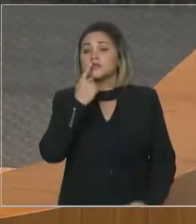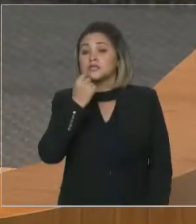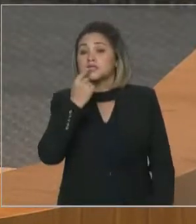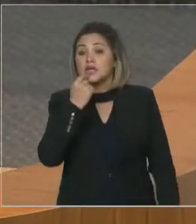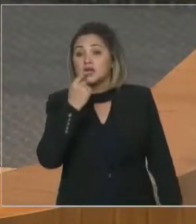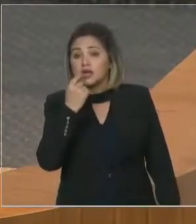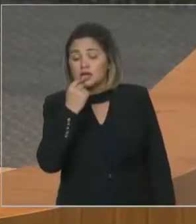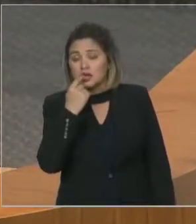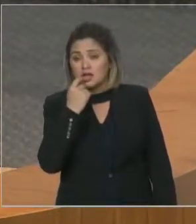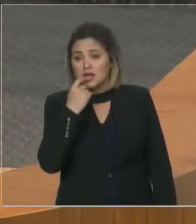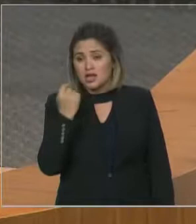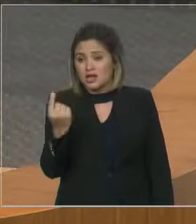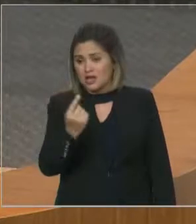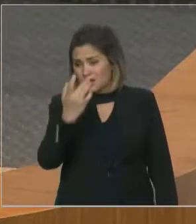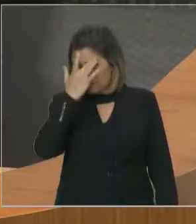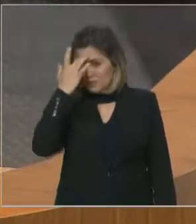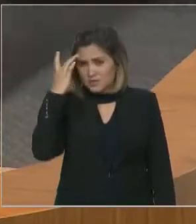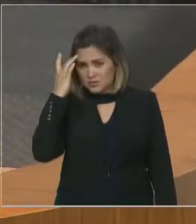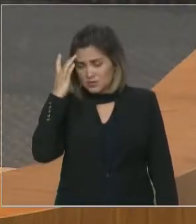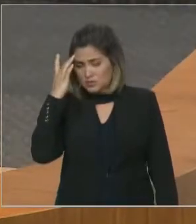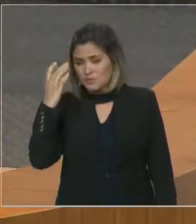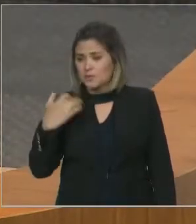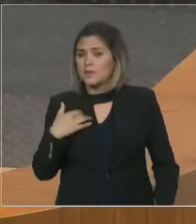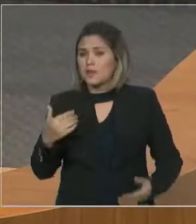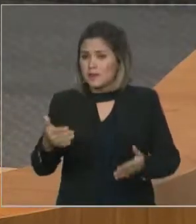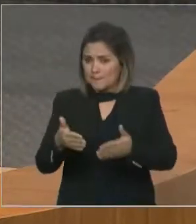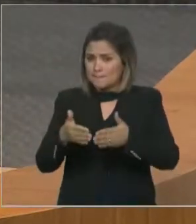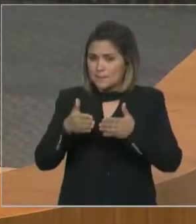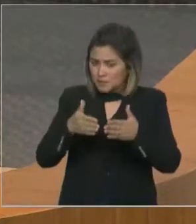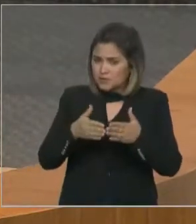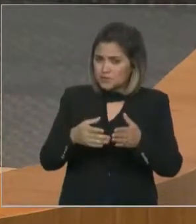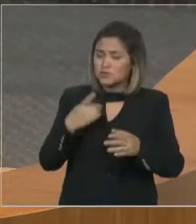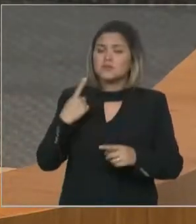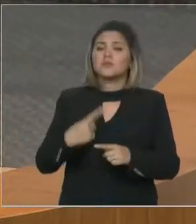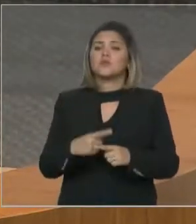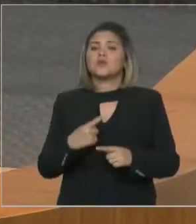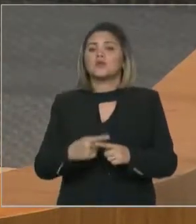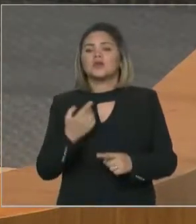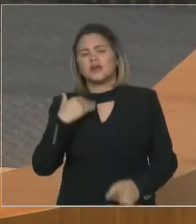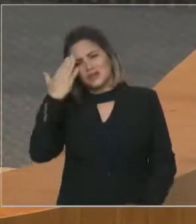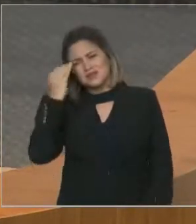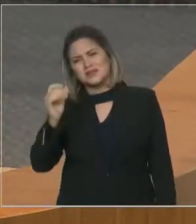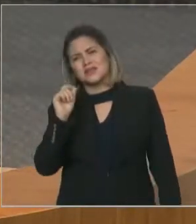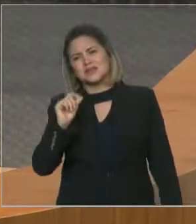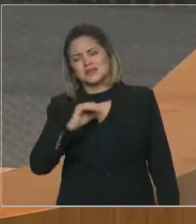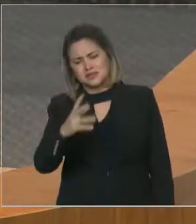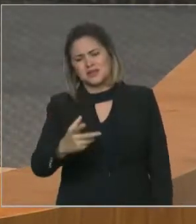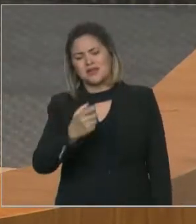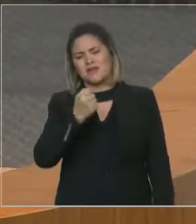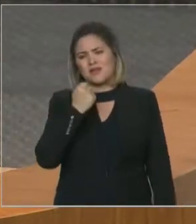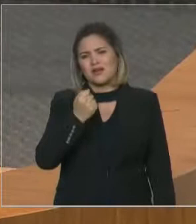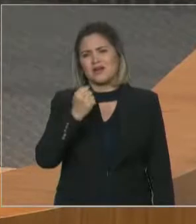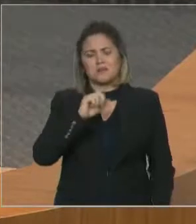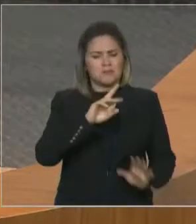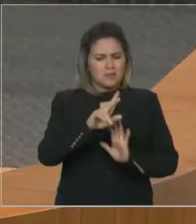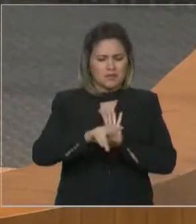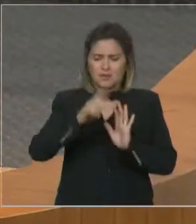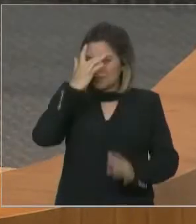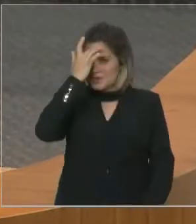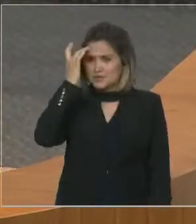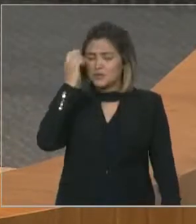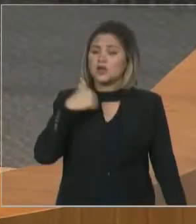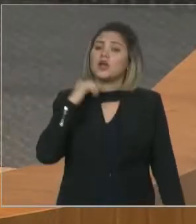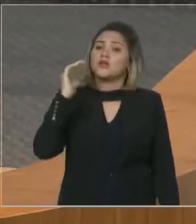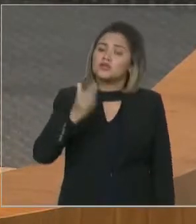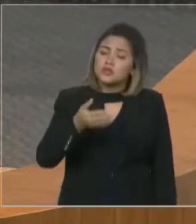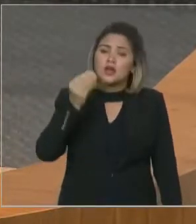isto porque eu tenho certeza de que vai salvar muitas vidas. Eu já vi,